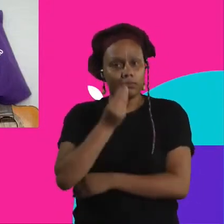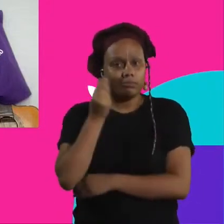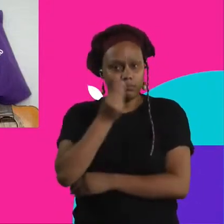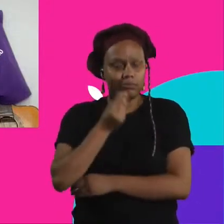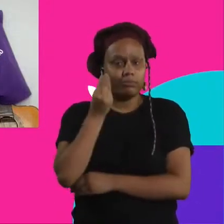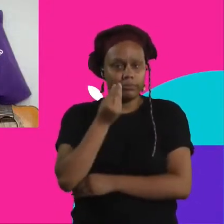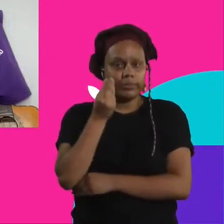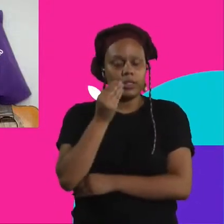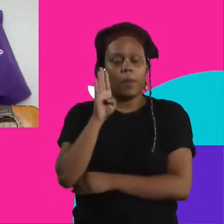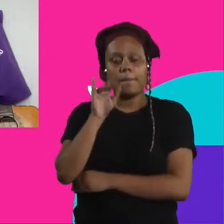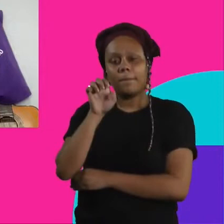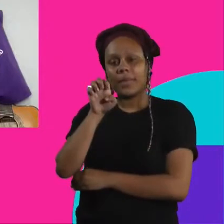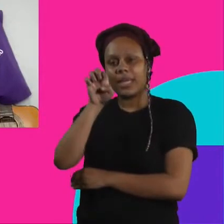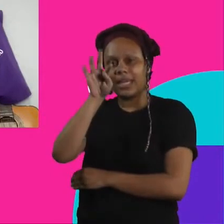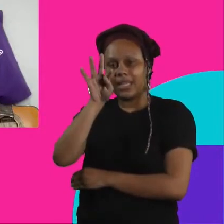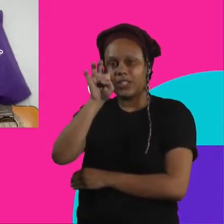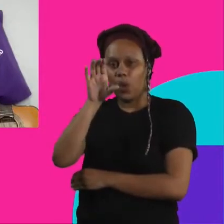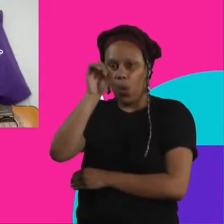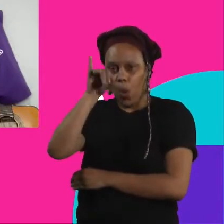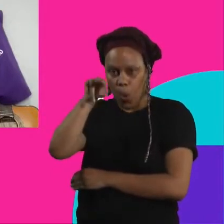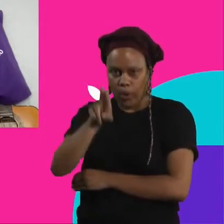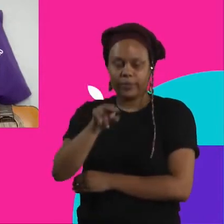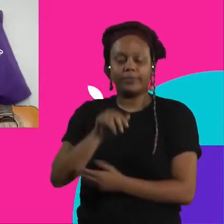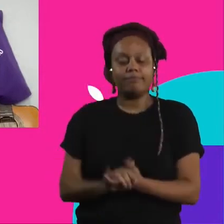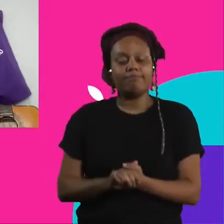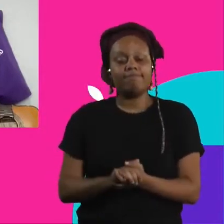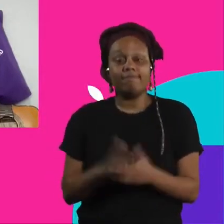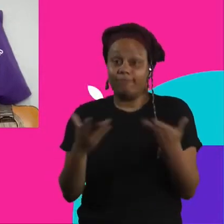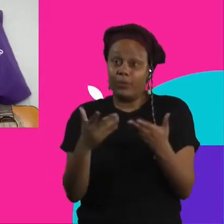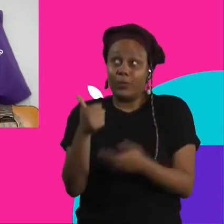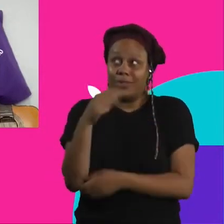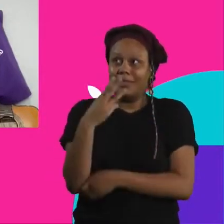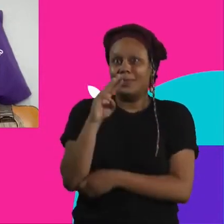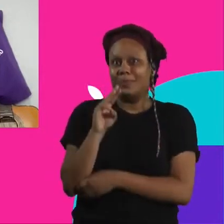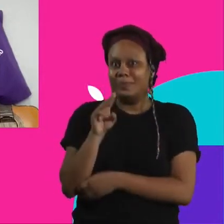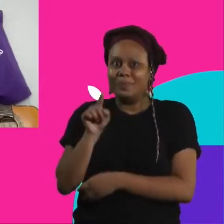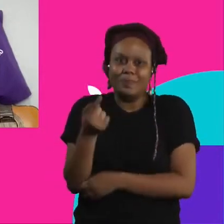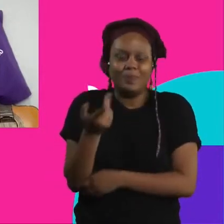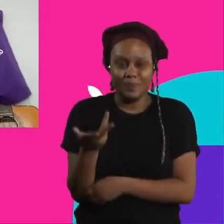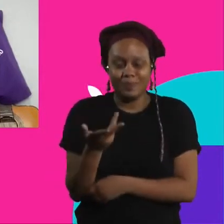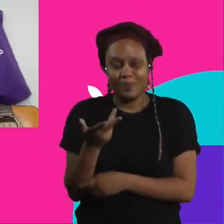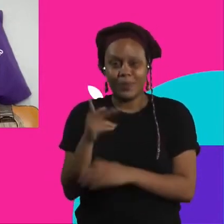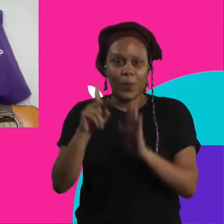digamos, do Bitcoin, e que inspirou aí, hoje tem mais de 13 mil projetos, né, também fez com que governos,